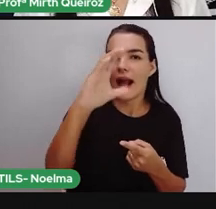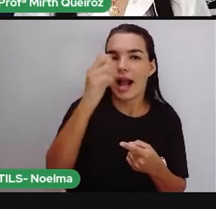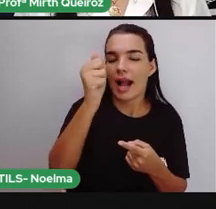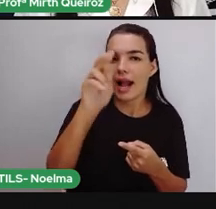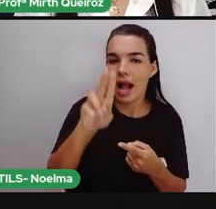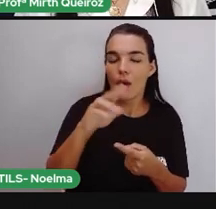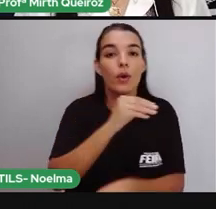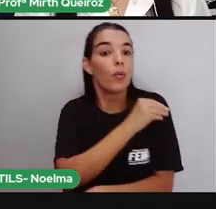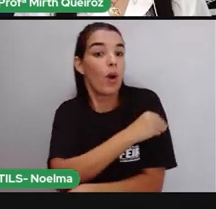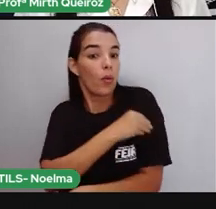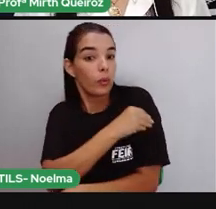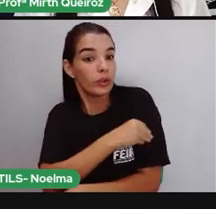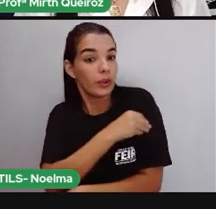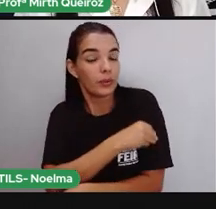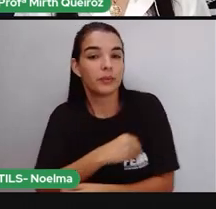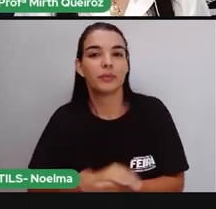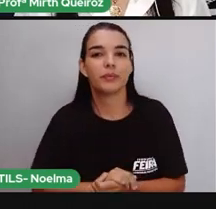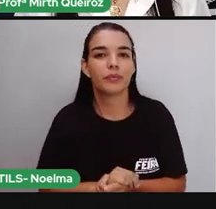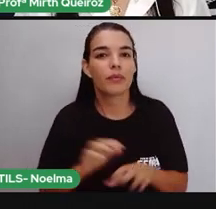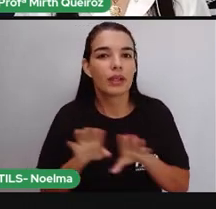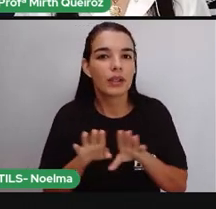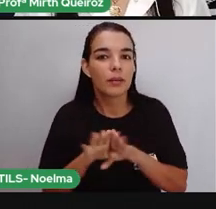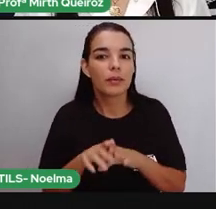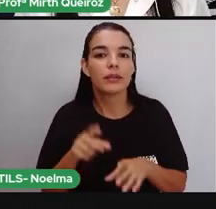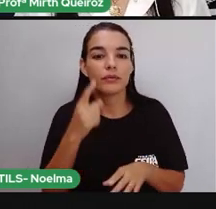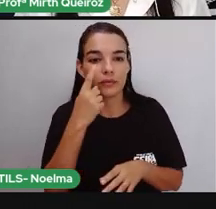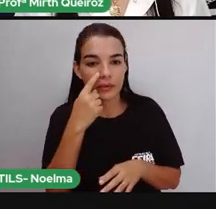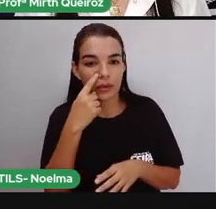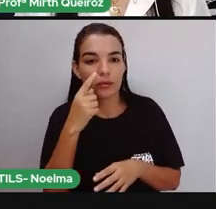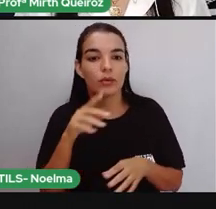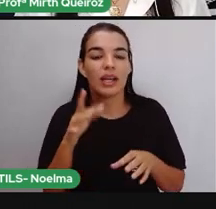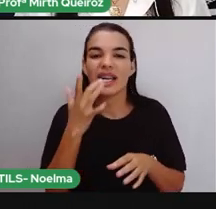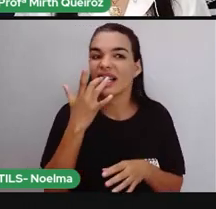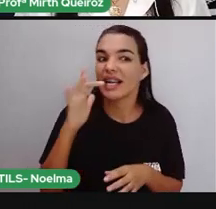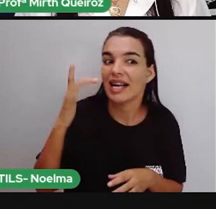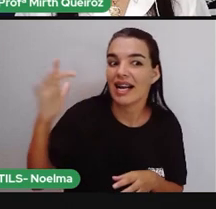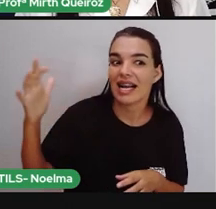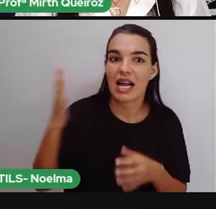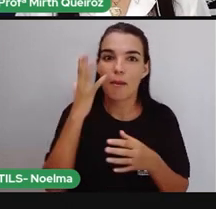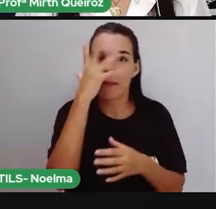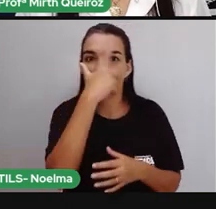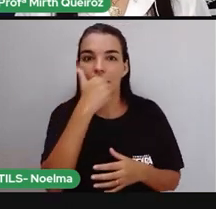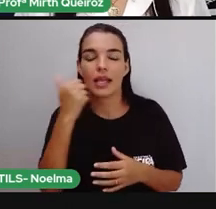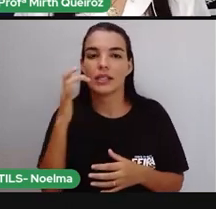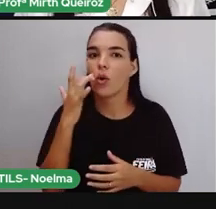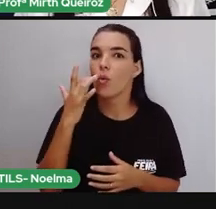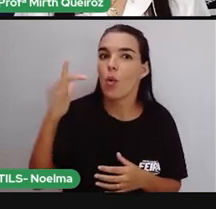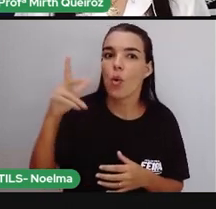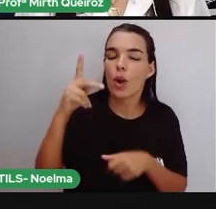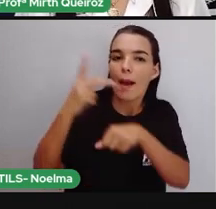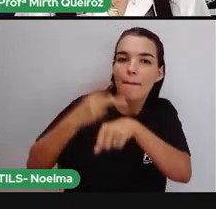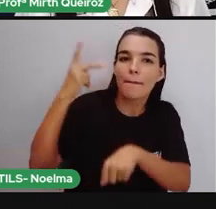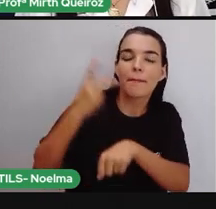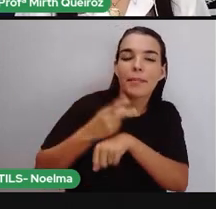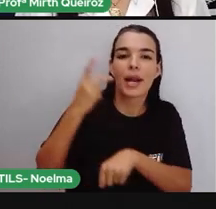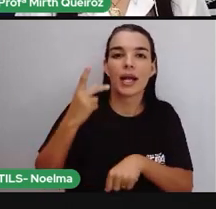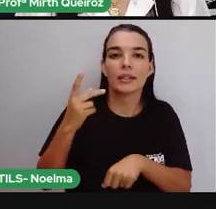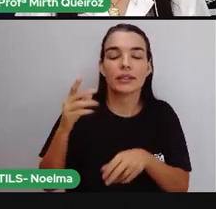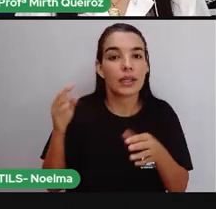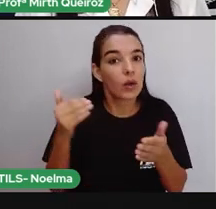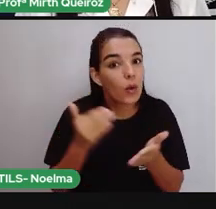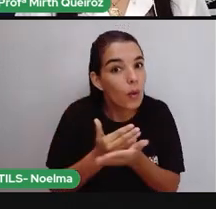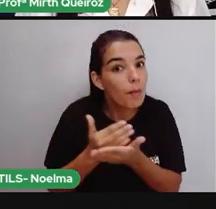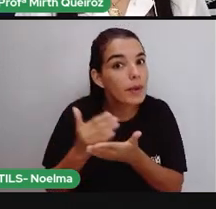Devido à beleza e durabilidade, os metais preciosos, como o ouro, a prata, começaram a ser